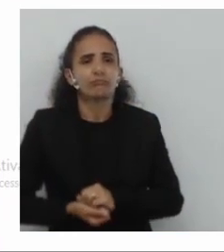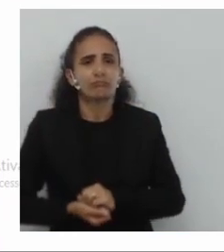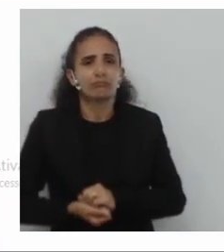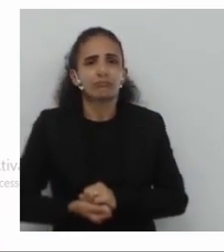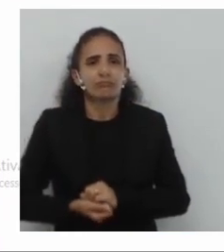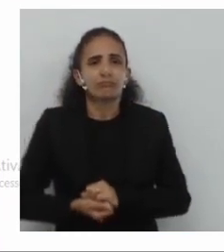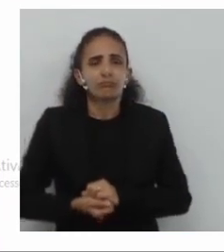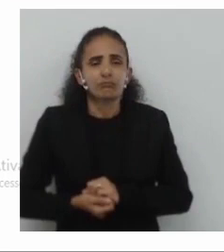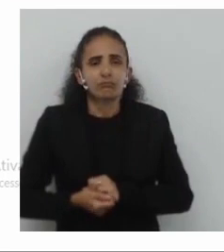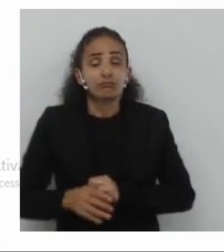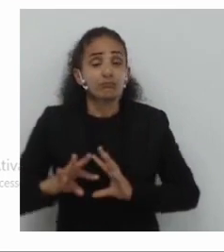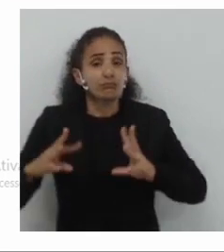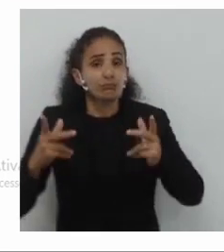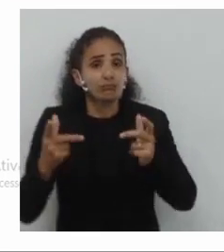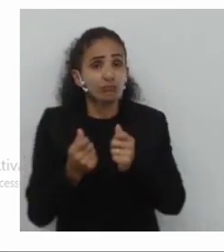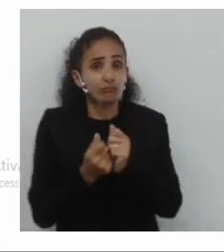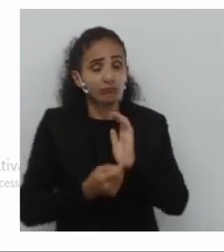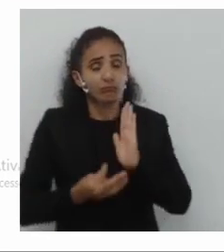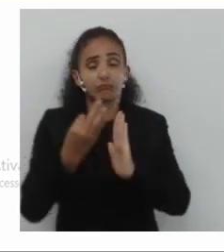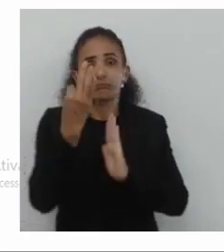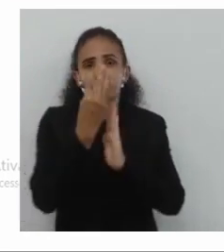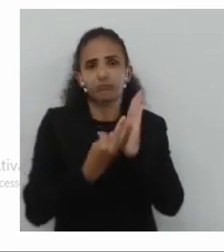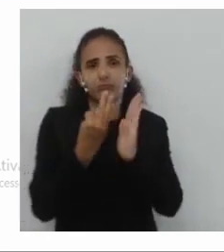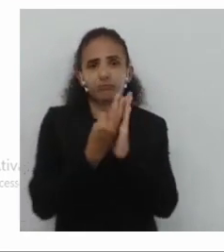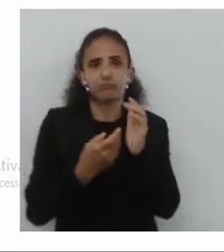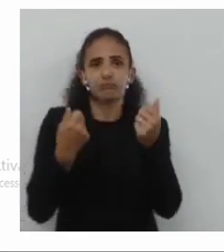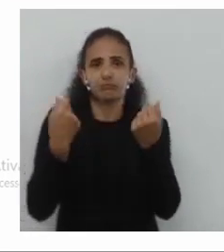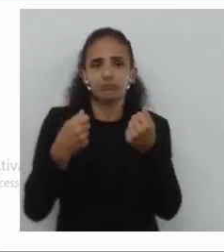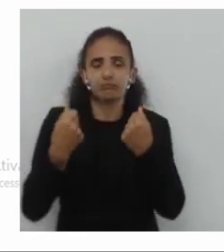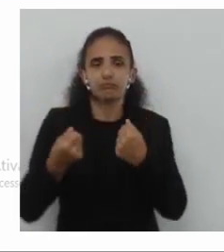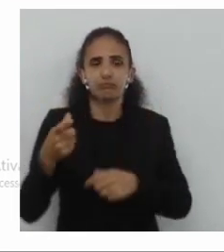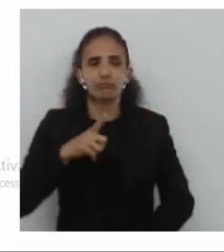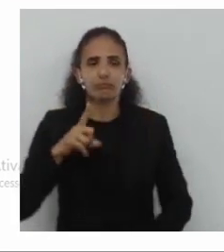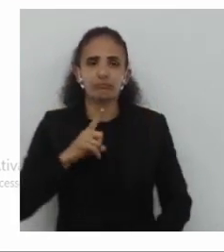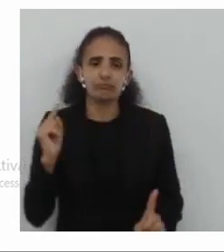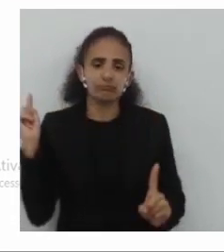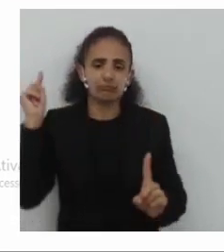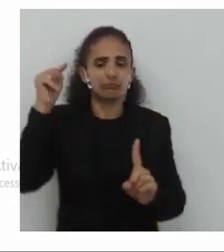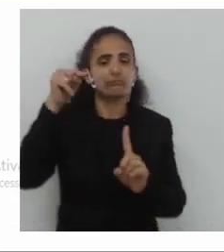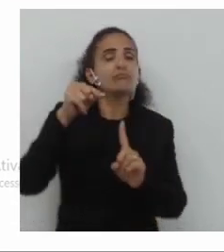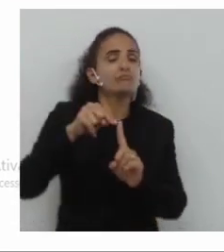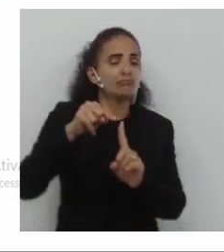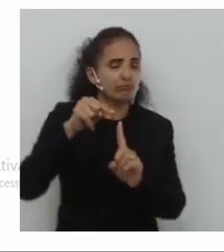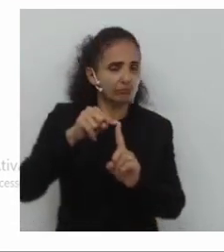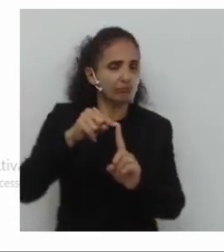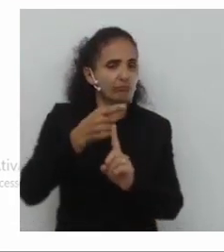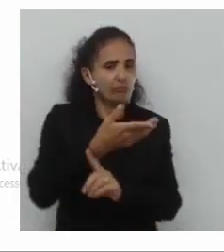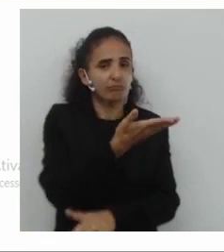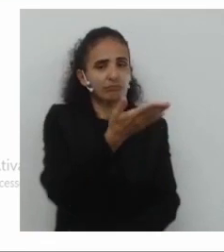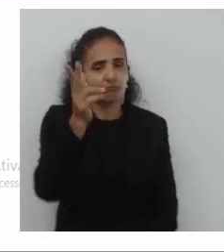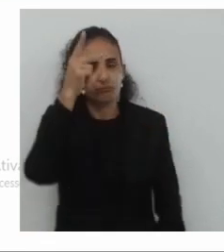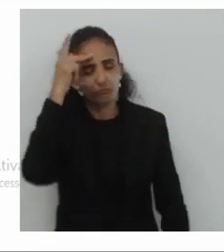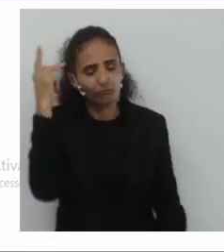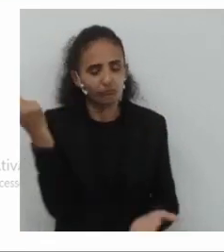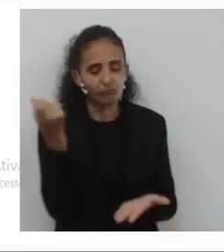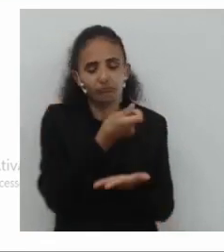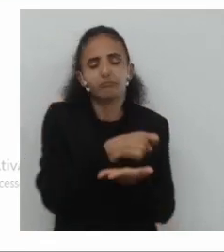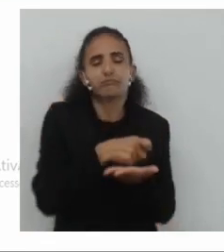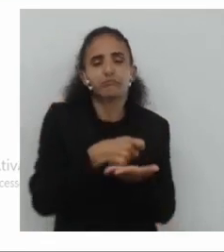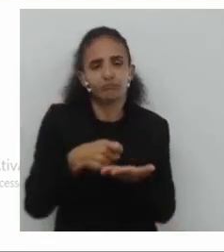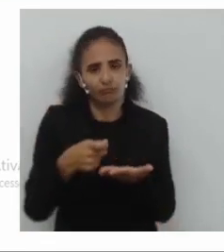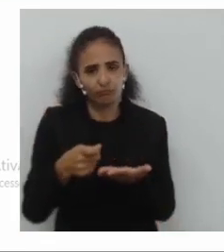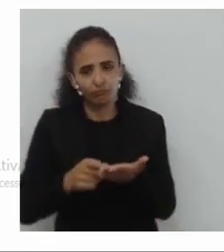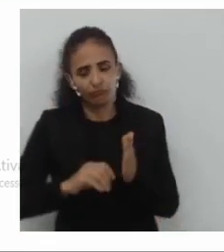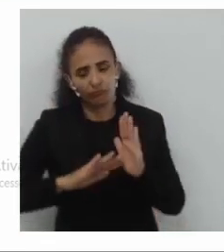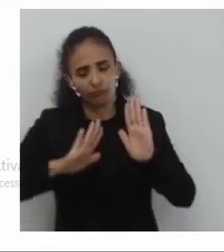outra peculiaridade. Todo texto pretende alcançar uma finalidade definida por seu autor no processo